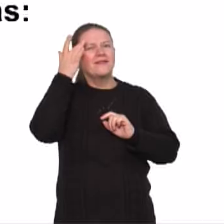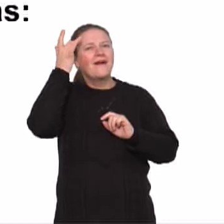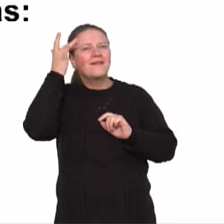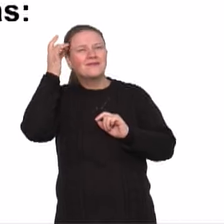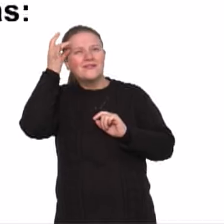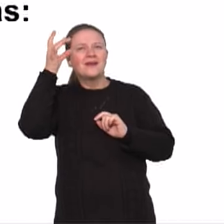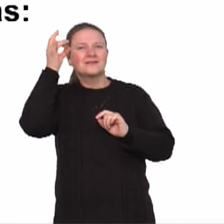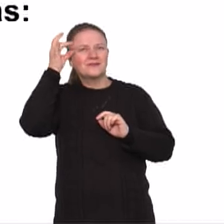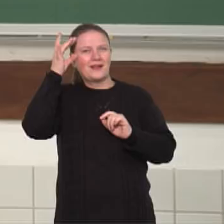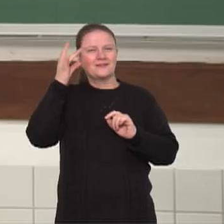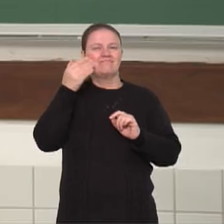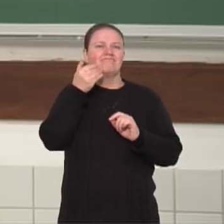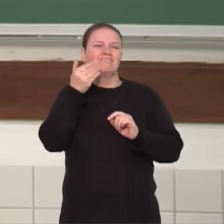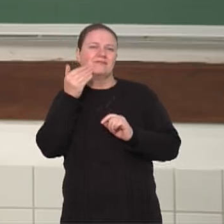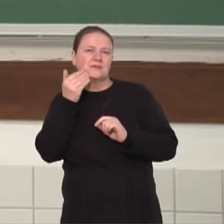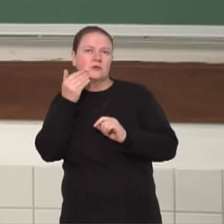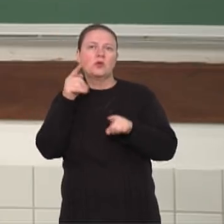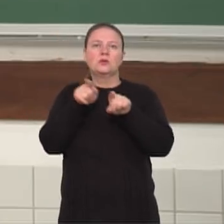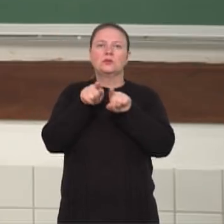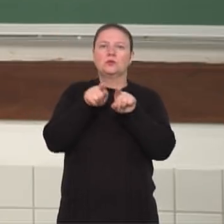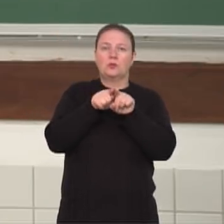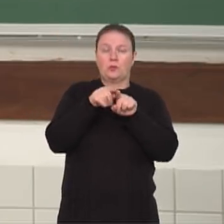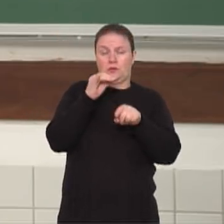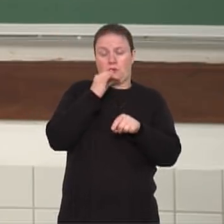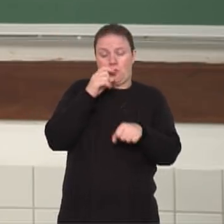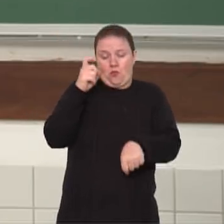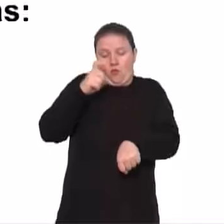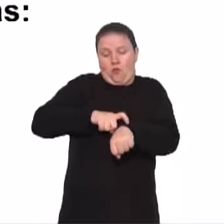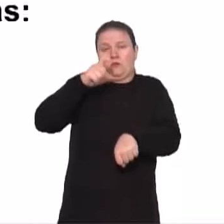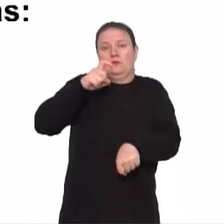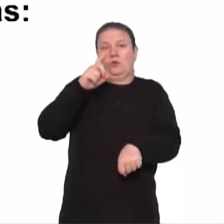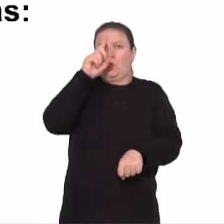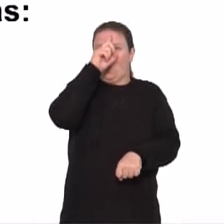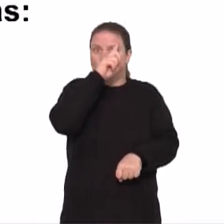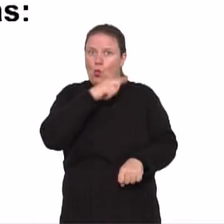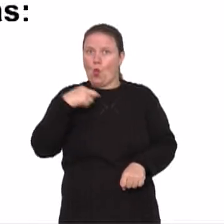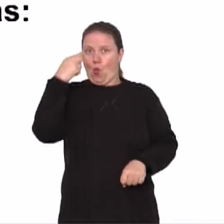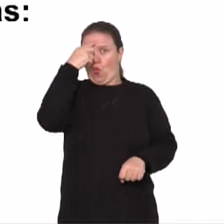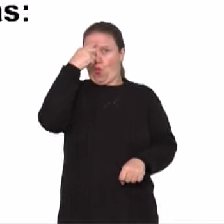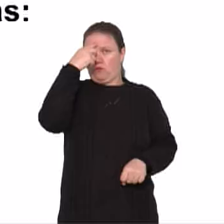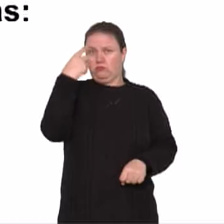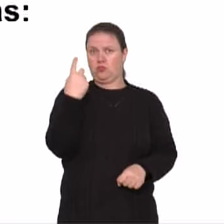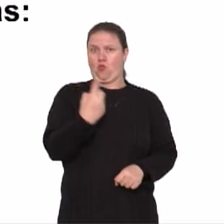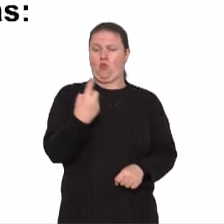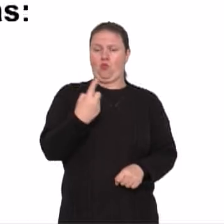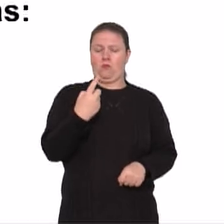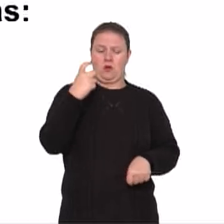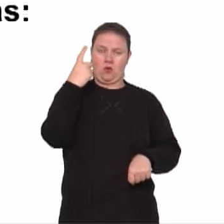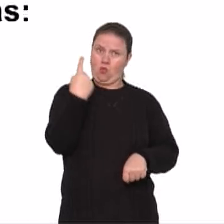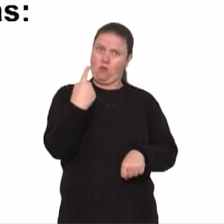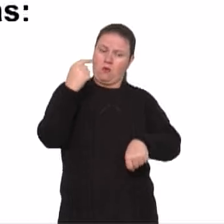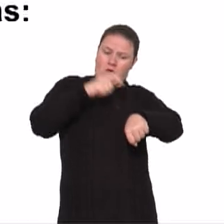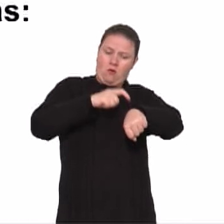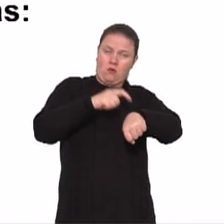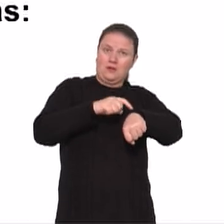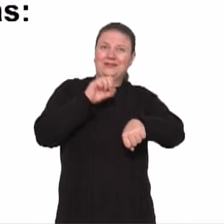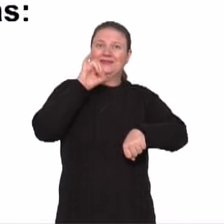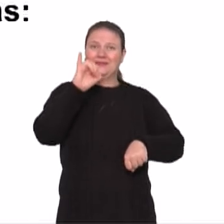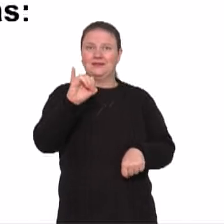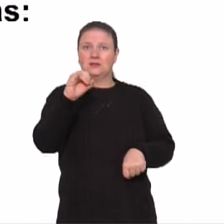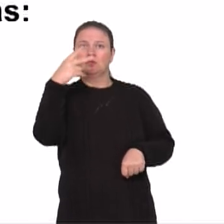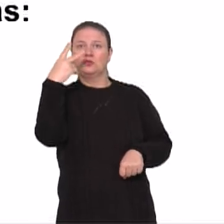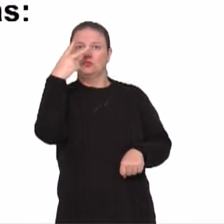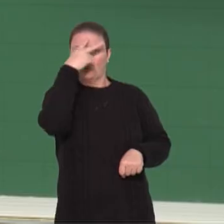1 hora está no singular, então agora é 1 hora. Agora, se é mais de uma, eu digo agora são 2